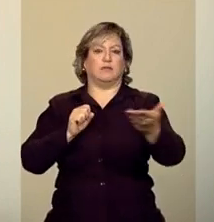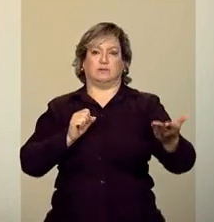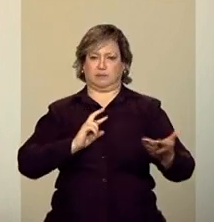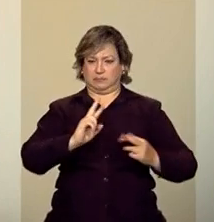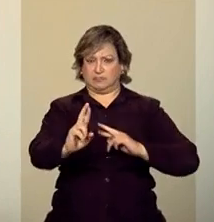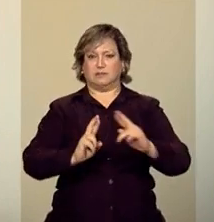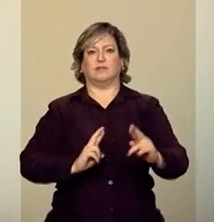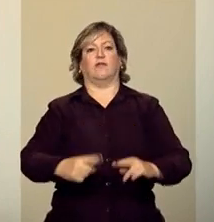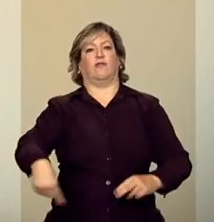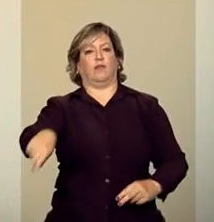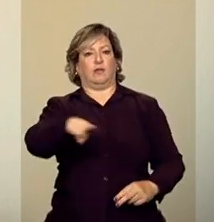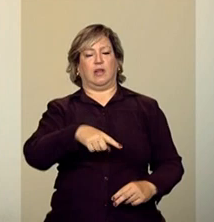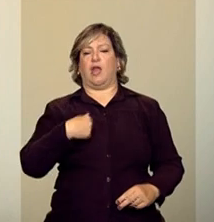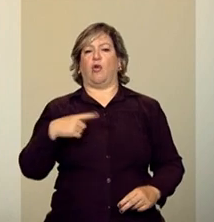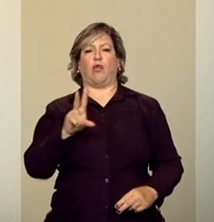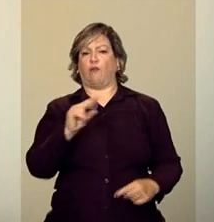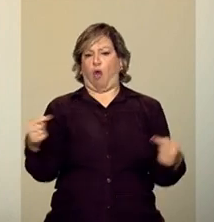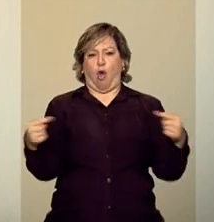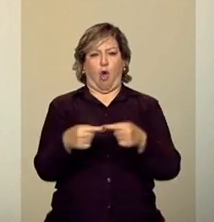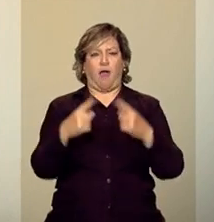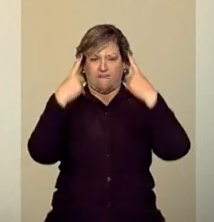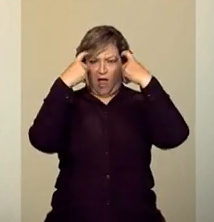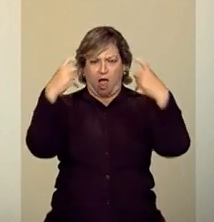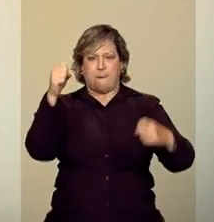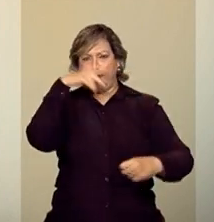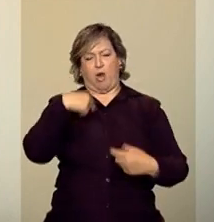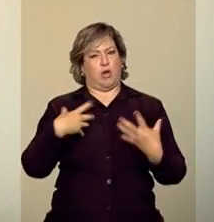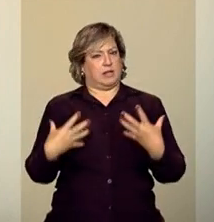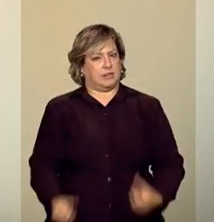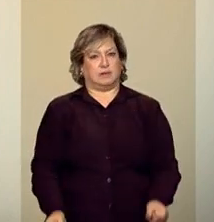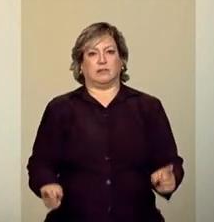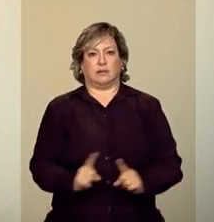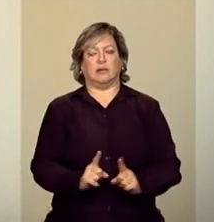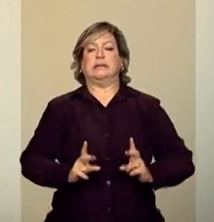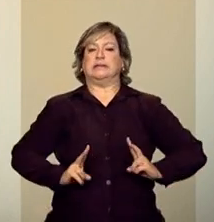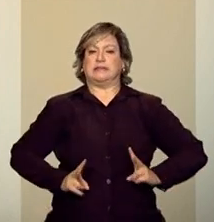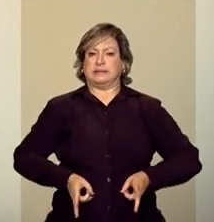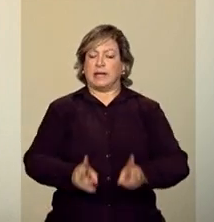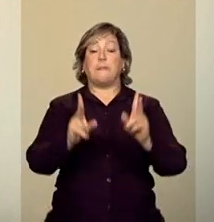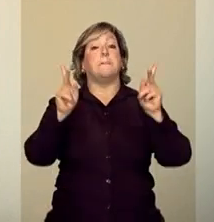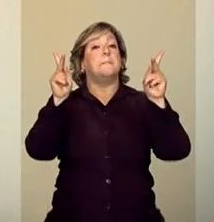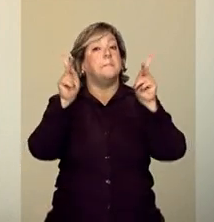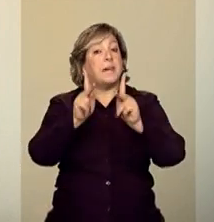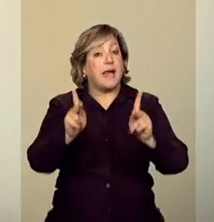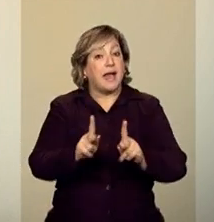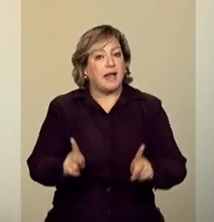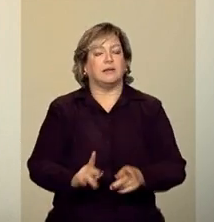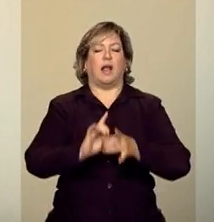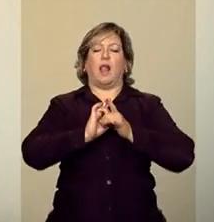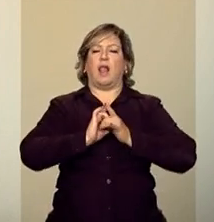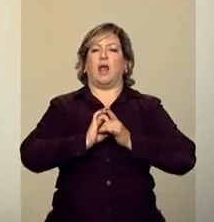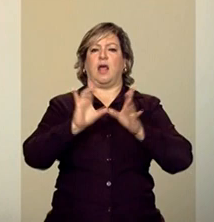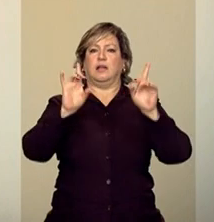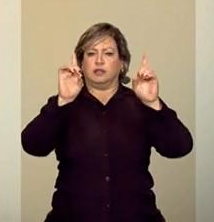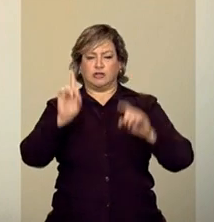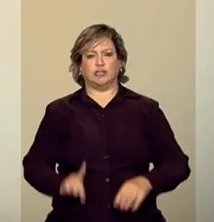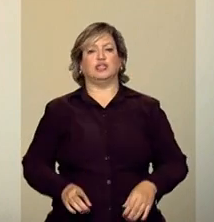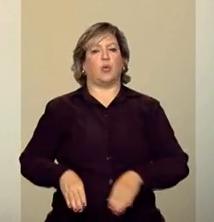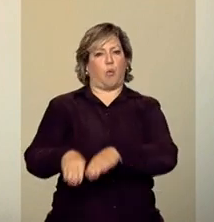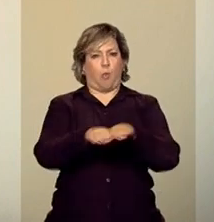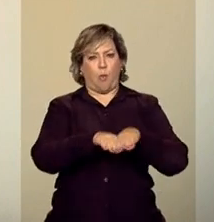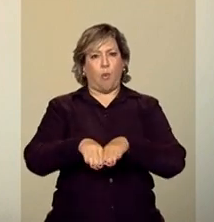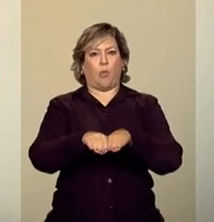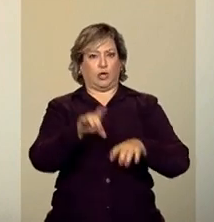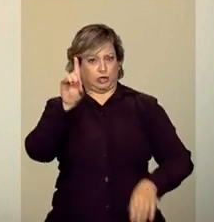não vou transigir com a violência e a ruaça. Será sempre em paz, com liberdade e democracia,